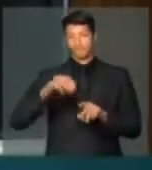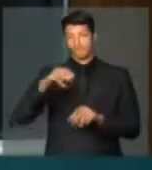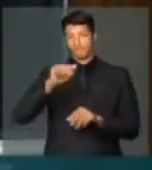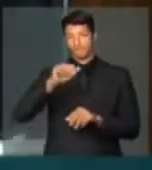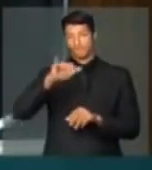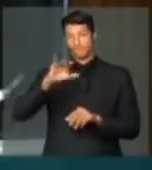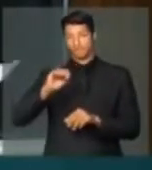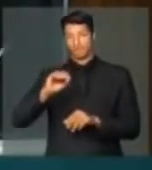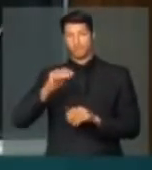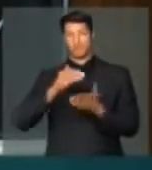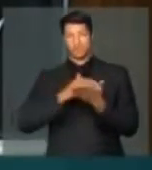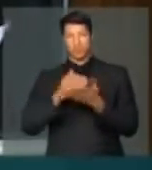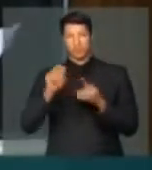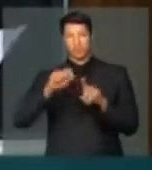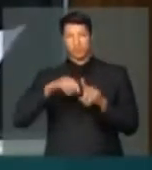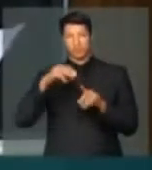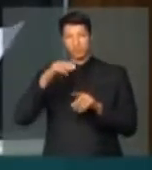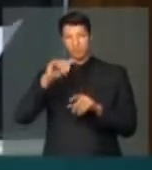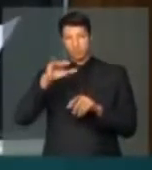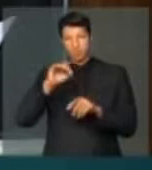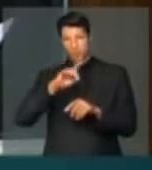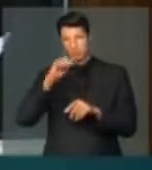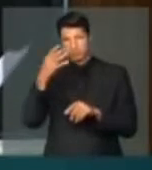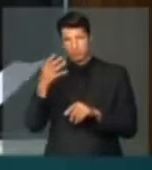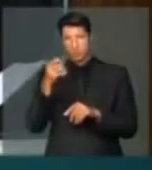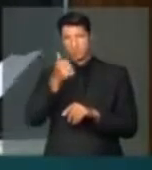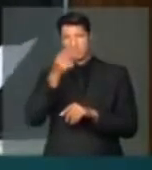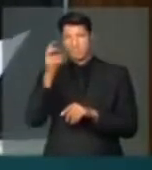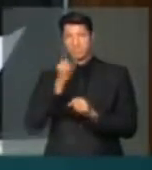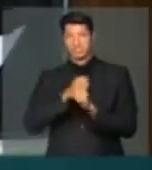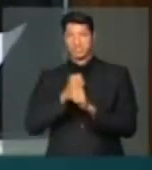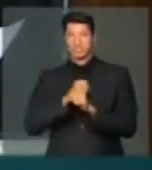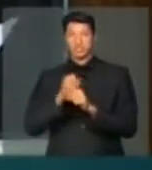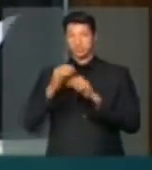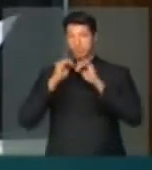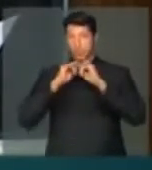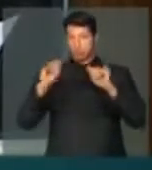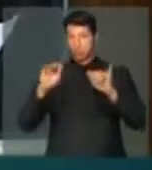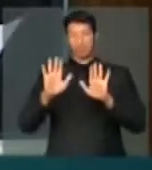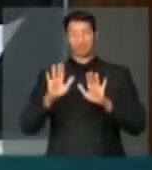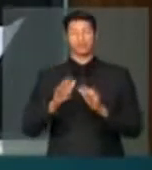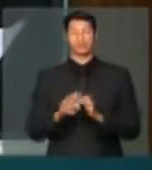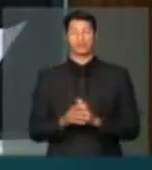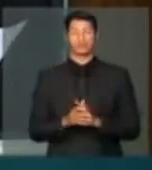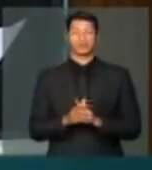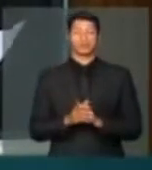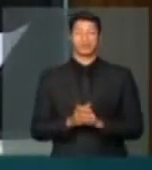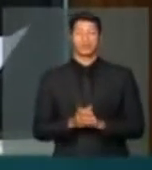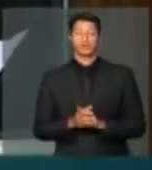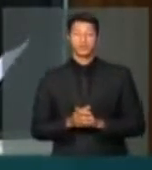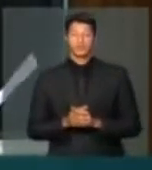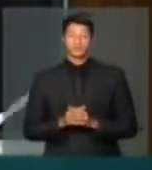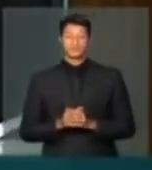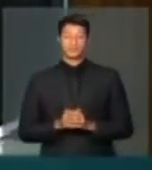mais precisamente no início do mês de maio, no dia 4, 15 anos de promulgada. E